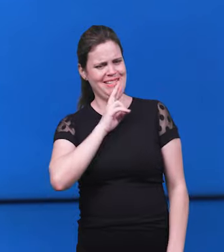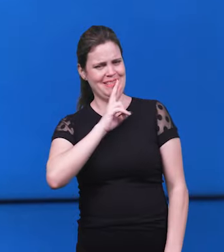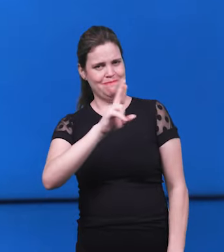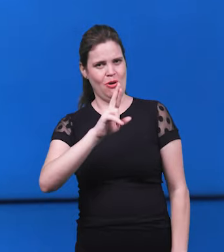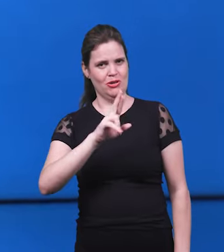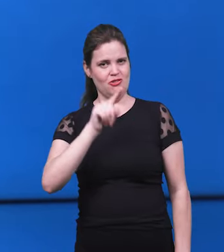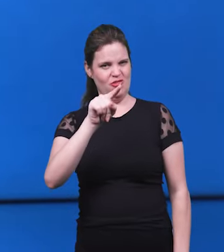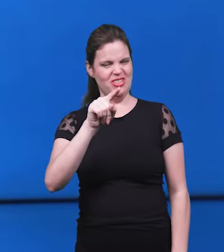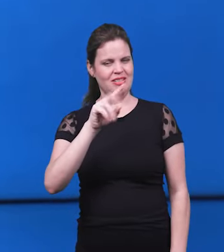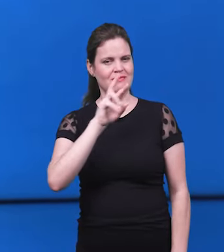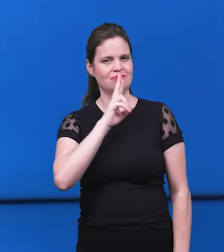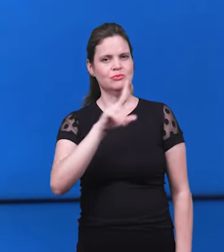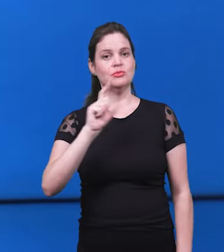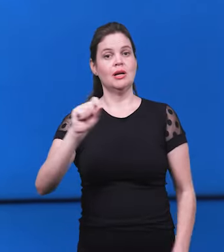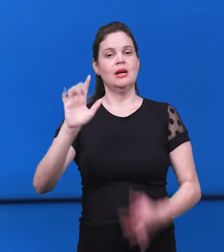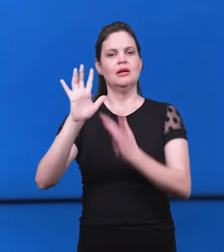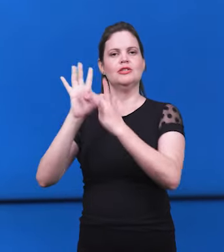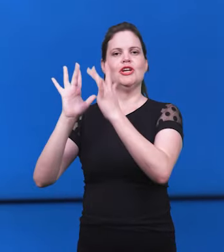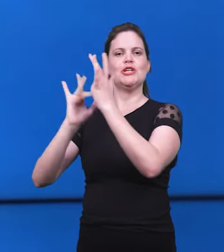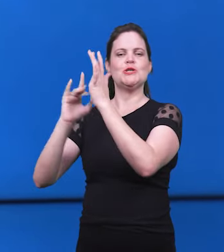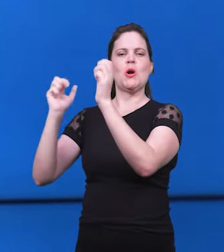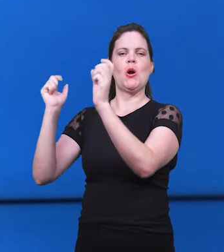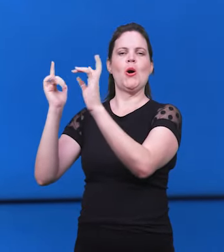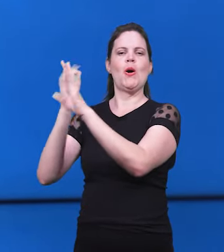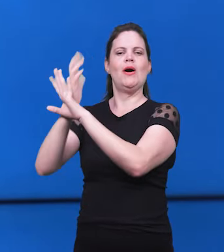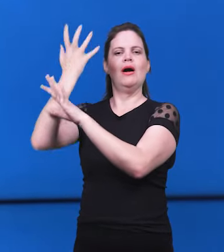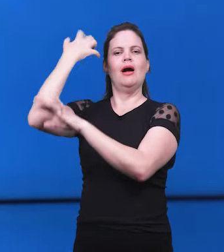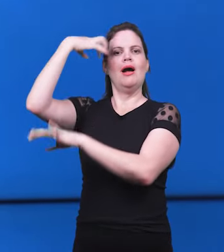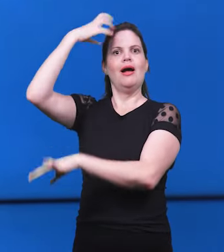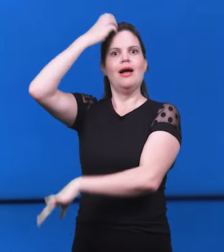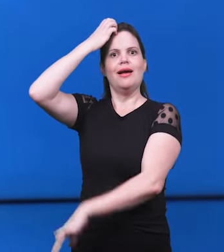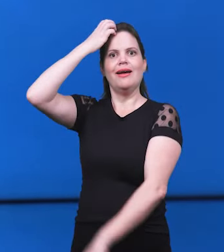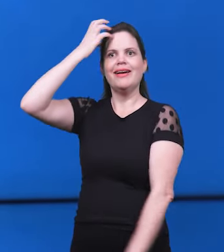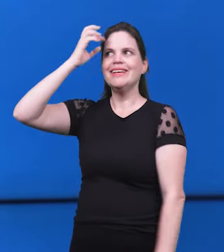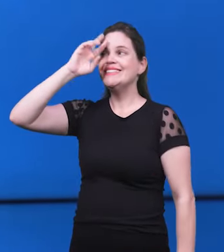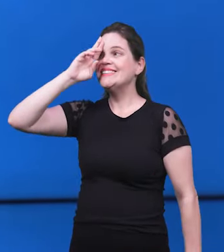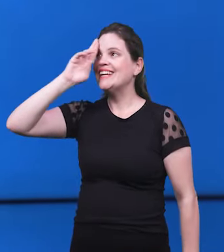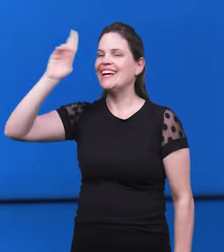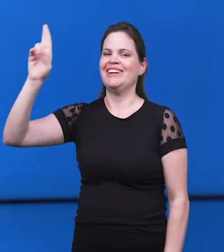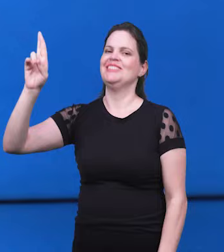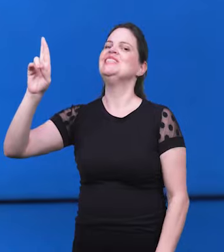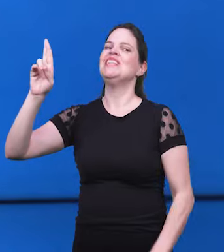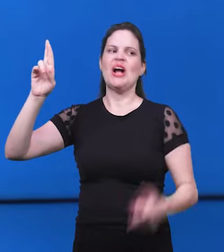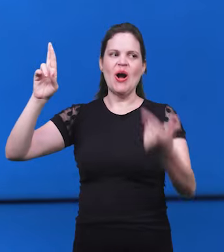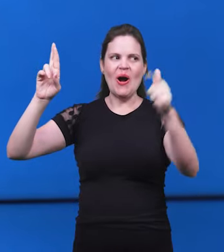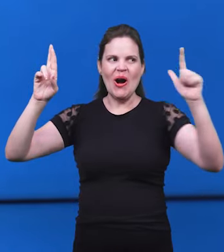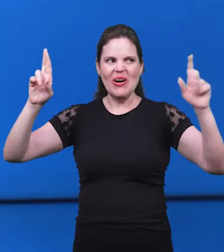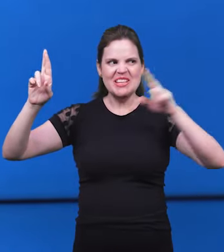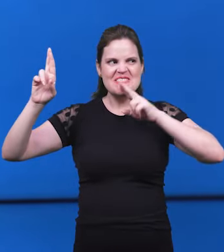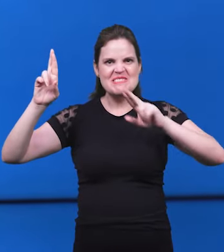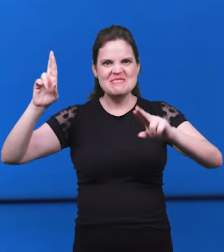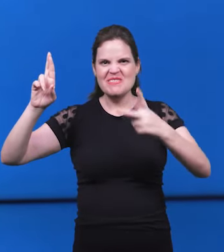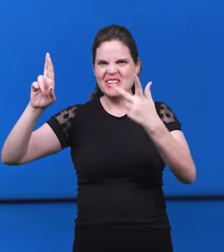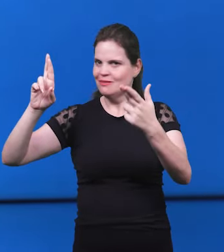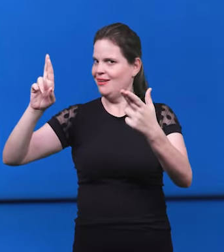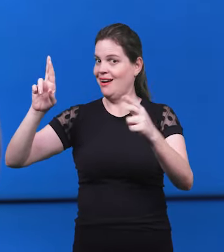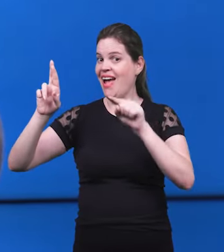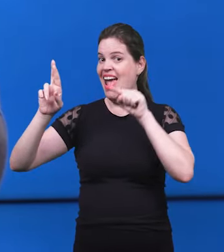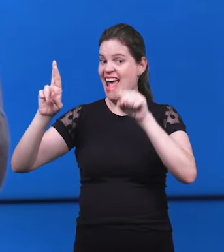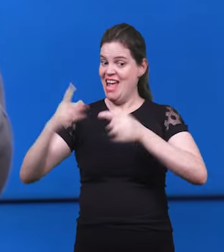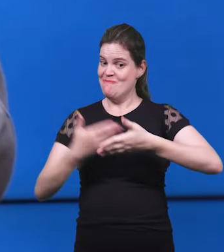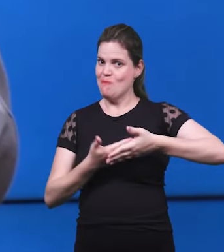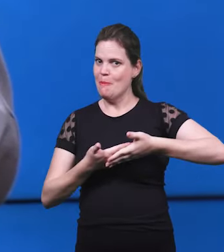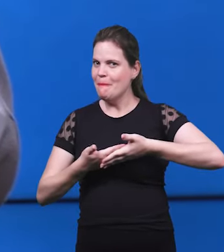resposta quando você disse Jesus glorificado, Rei e Senhor. Essa resposta ninguém deu ainda. Um bebê que nos